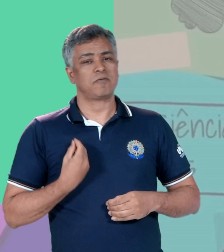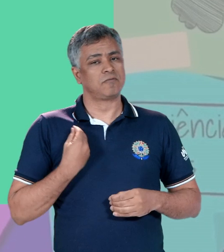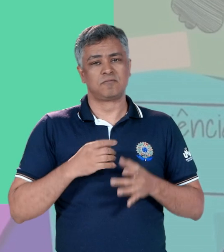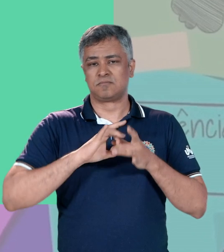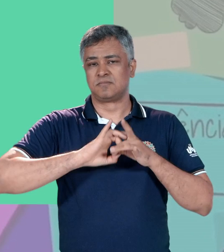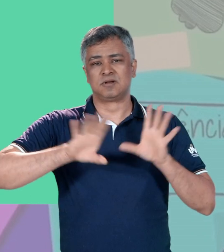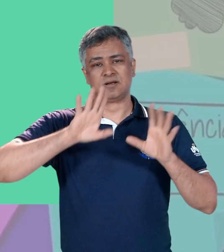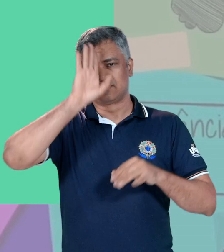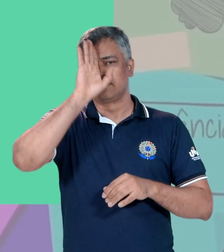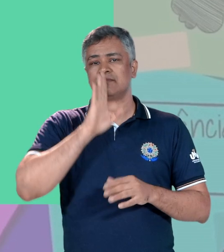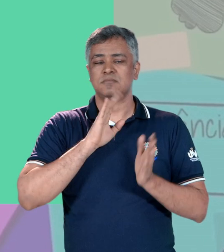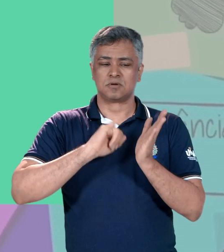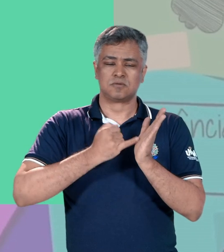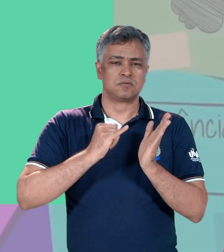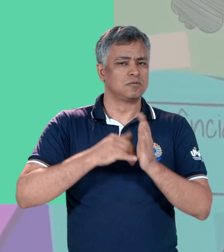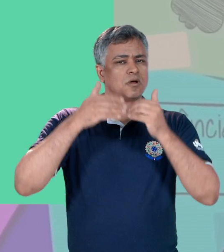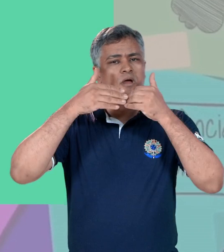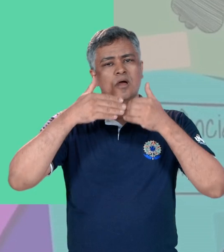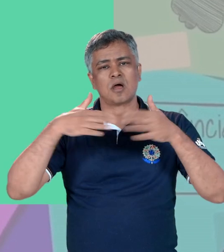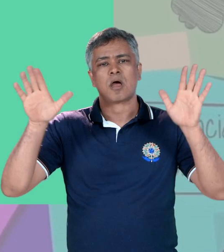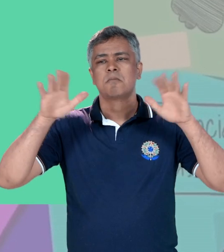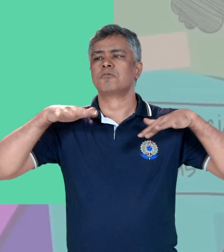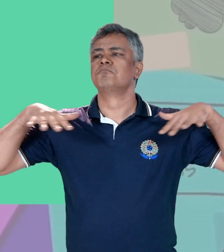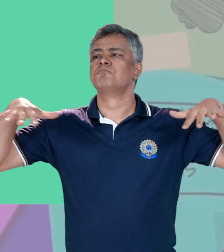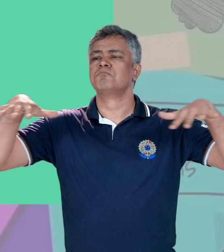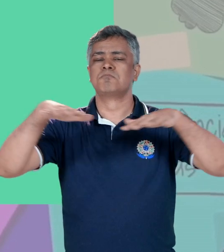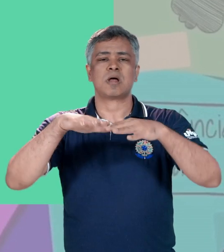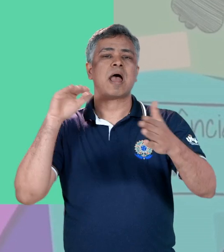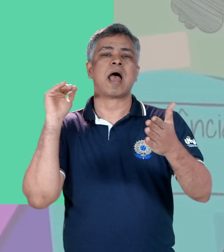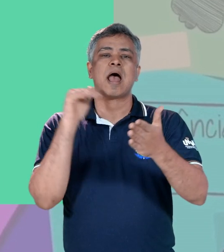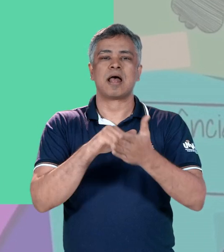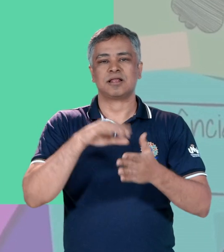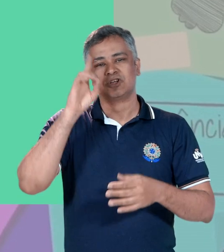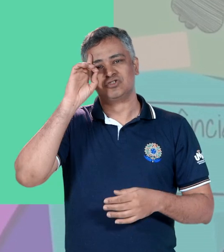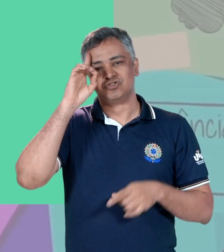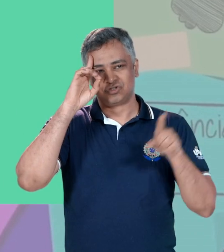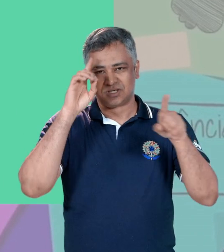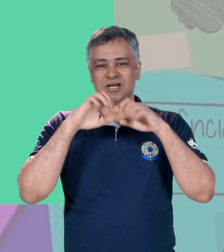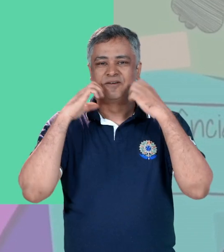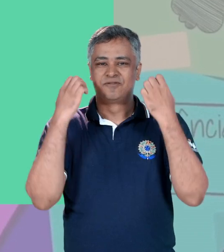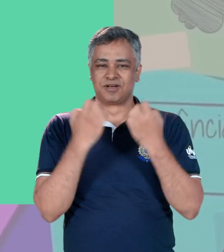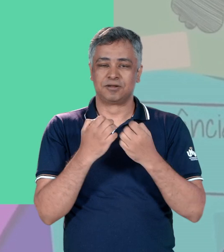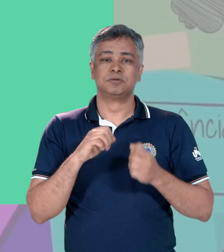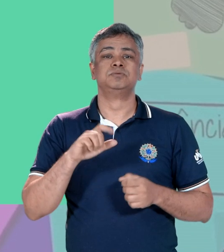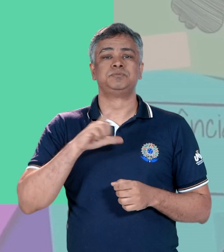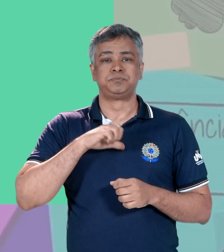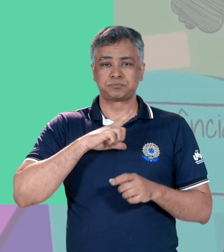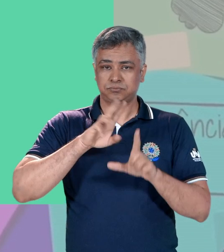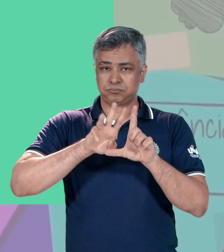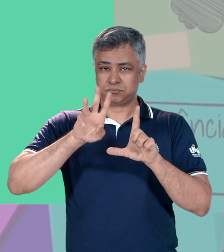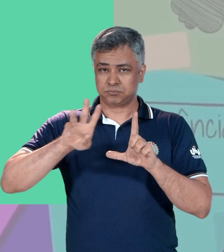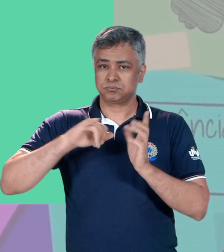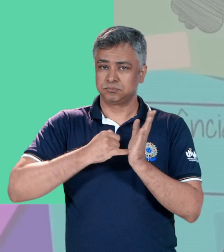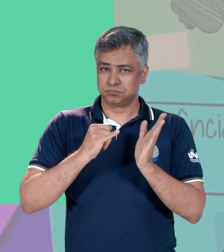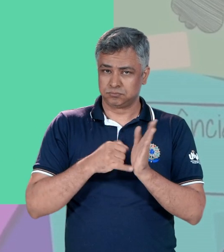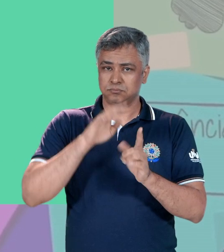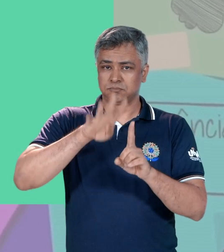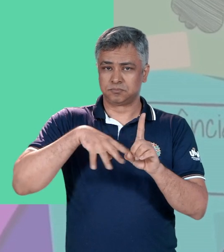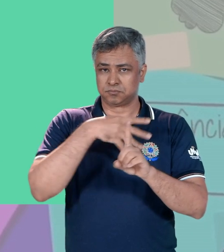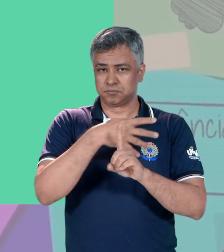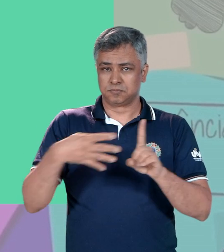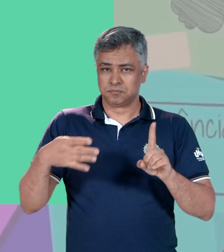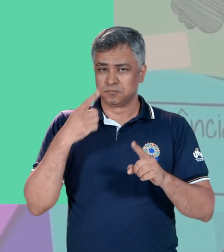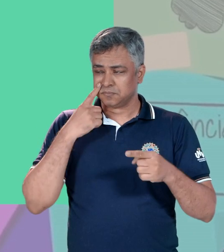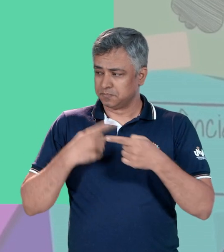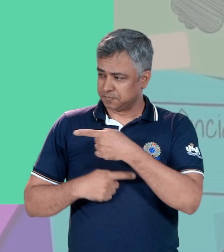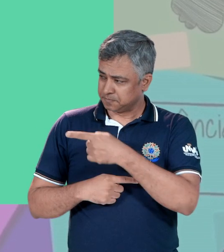é gratuita e as inscrições estão abertas à comunidade até o dia do evento, por meio de um formulário online disponível na